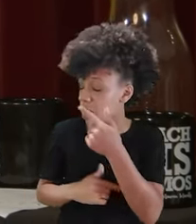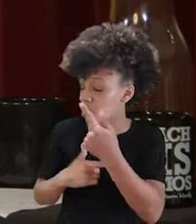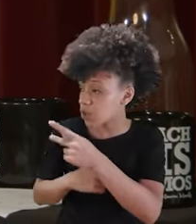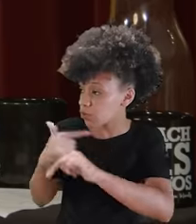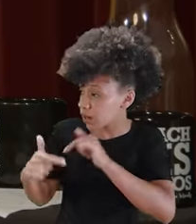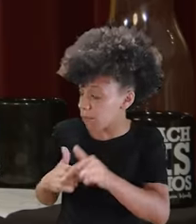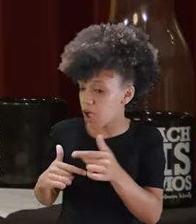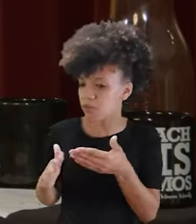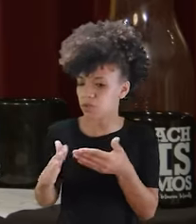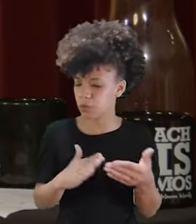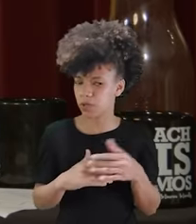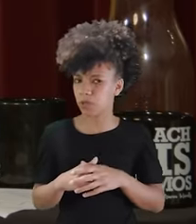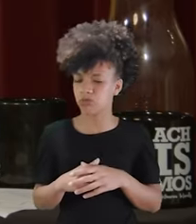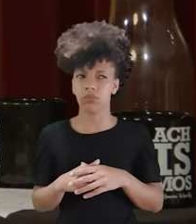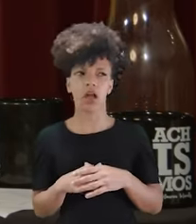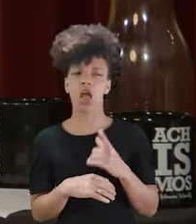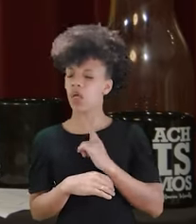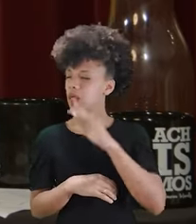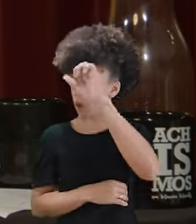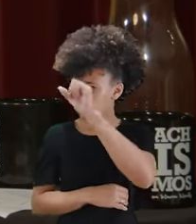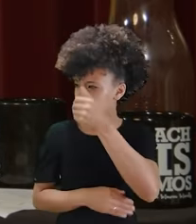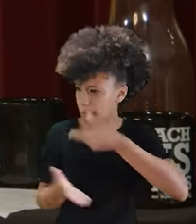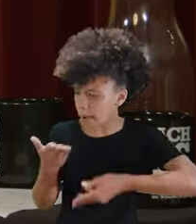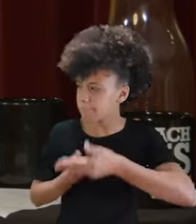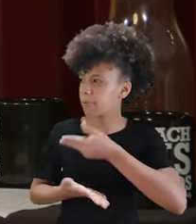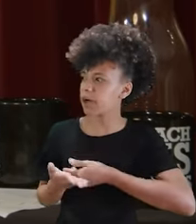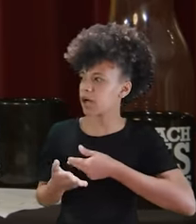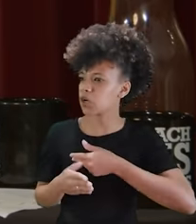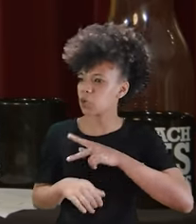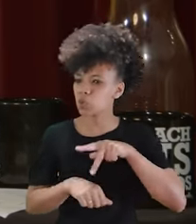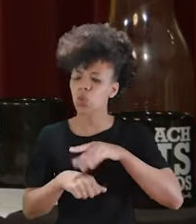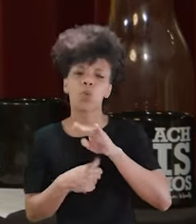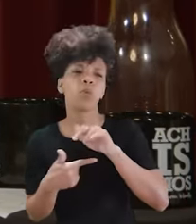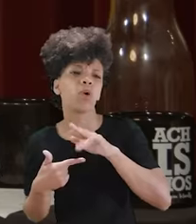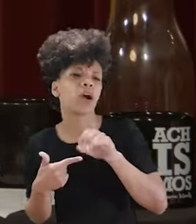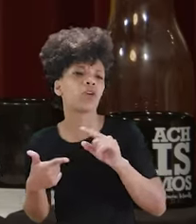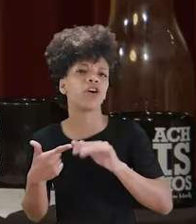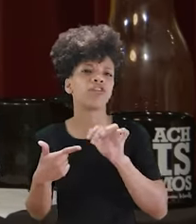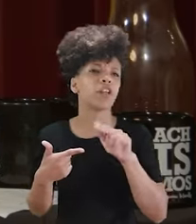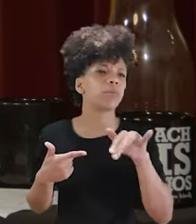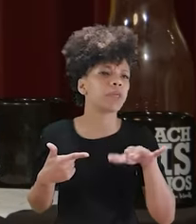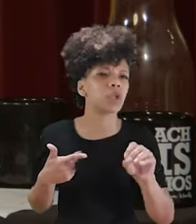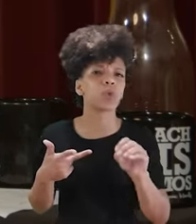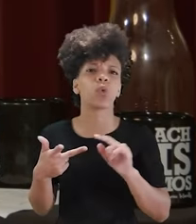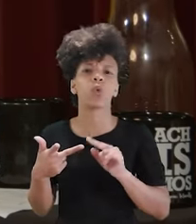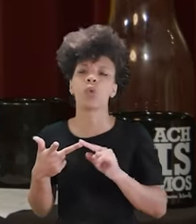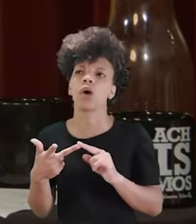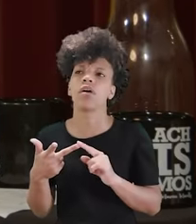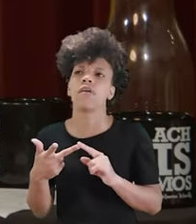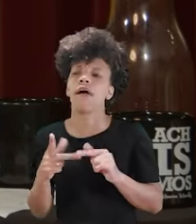conheceu um lugar um Filipino a passou sete meses morando no lugar depois foi morar em outro lugar a volta para o Brasil